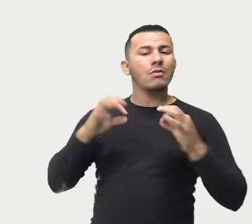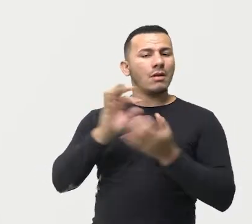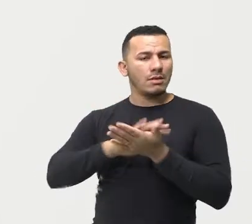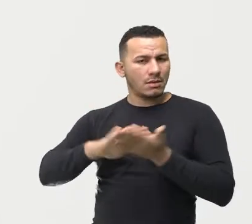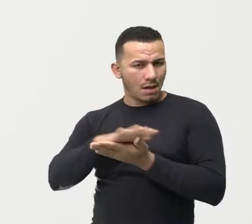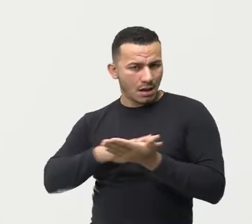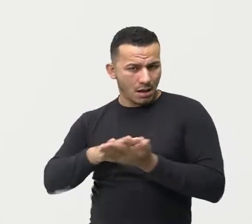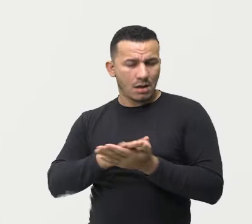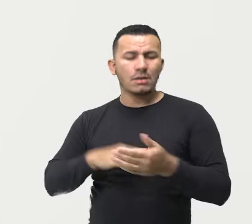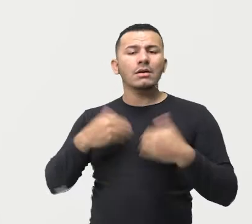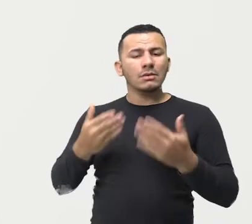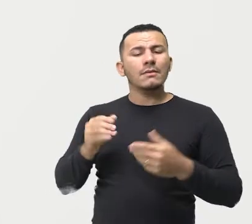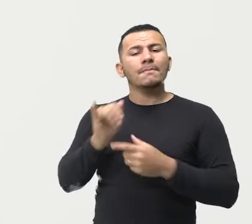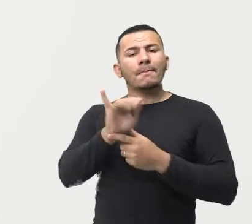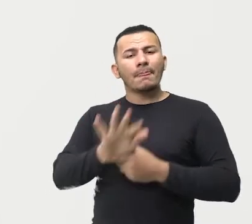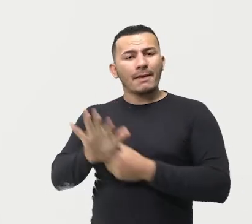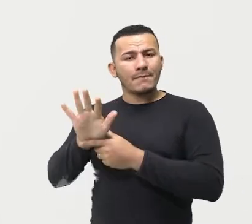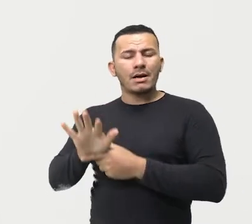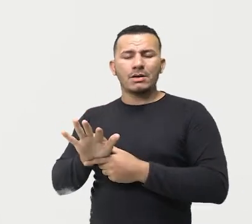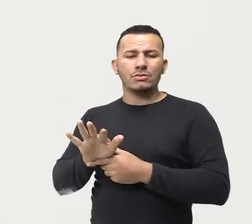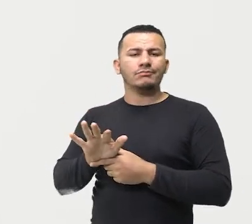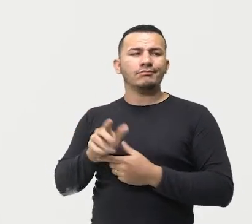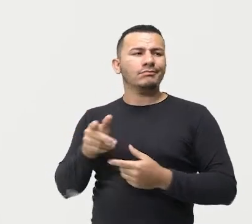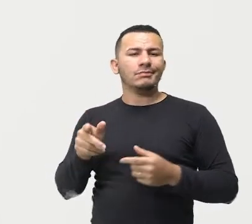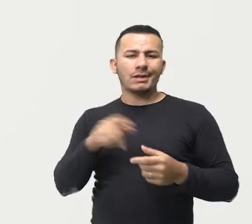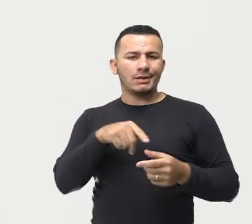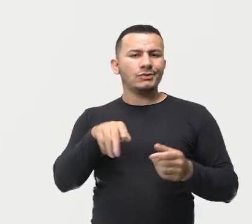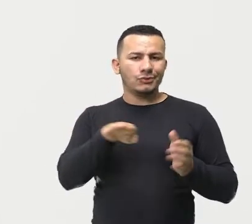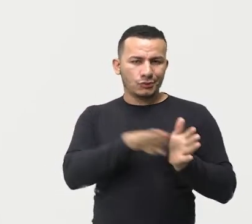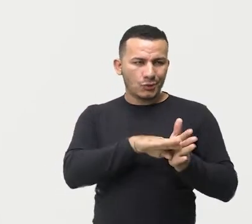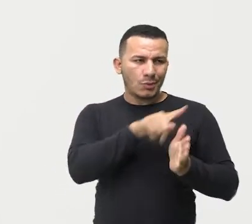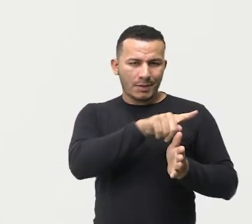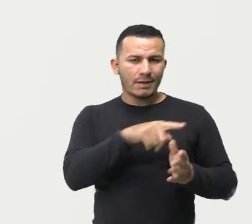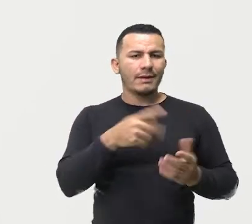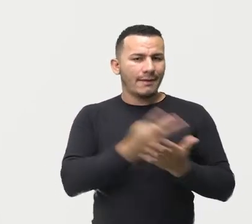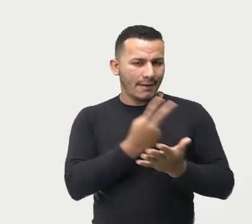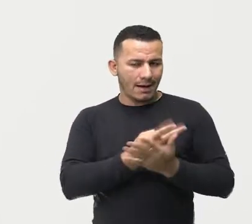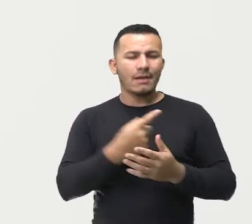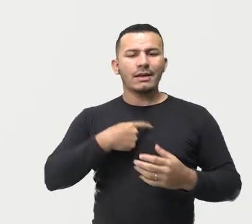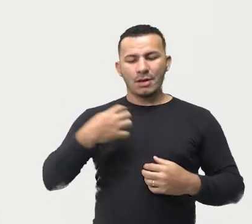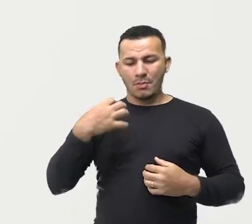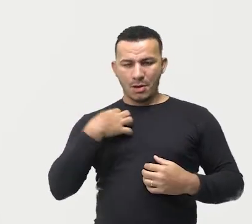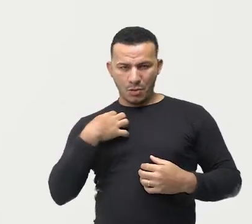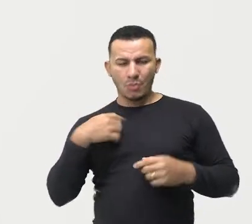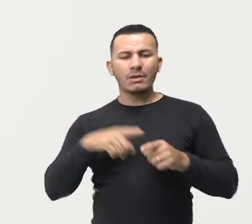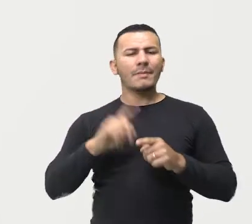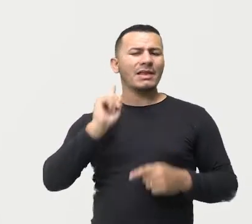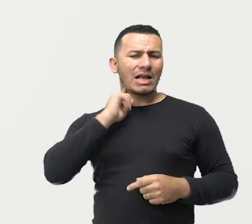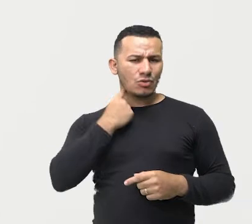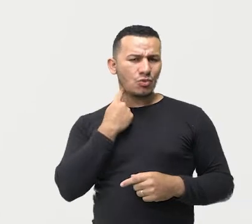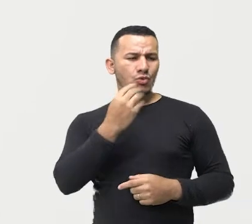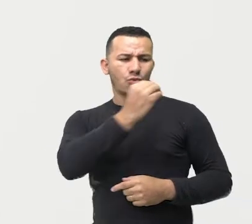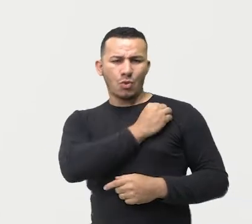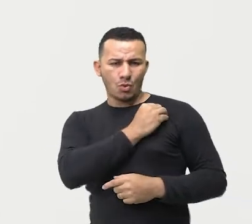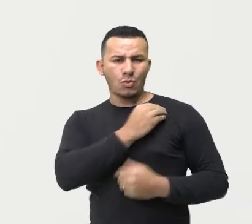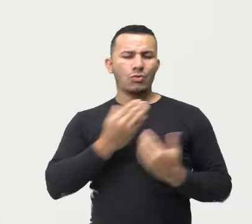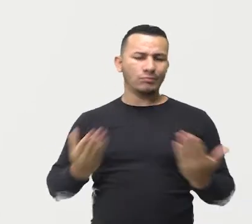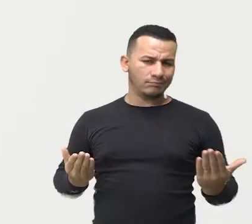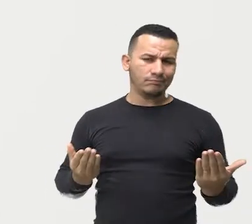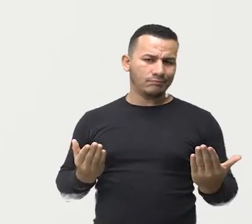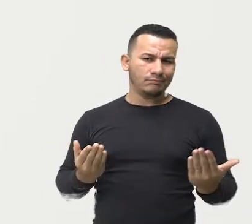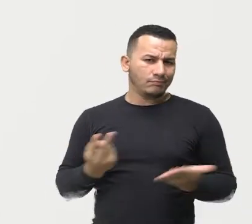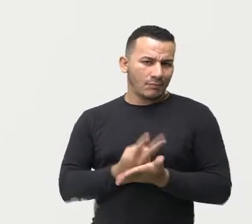e a imagem Ou seja a camisa que ela recebeu tinha uma logo um símbolo no peito estava manchada